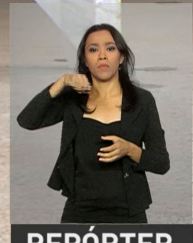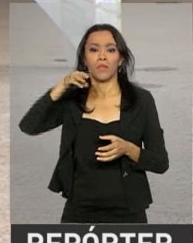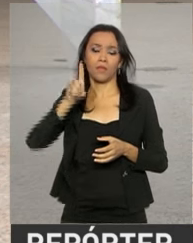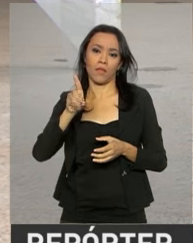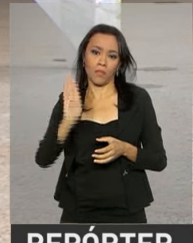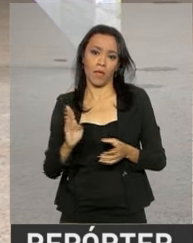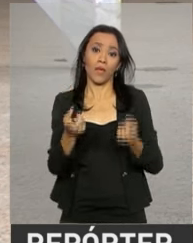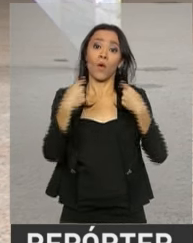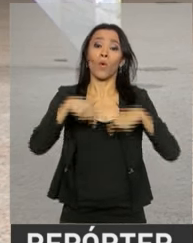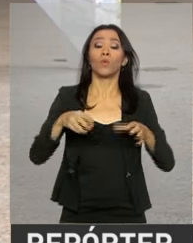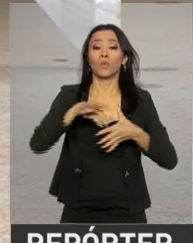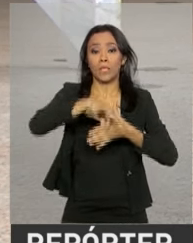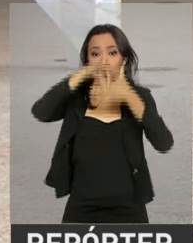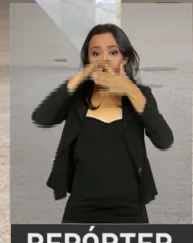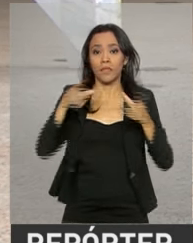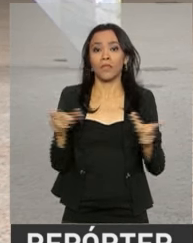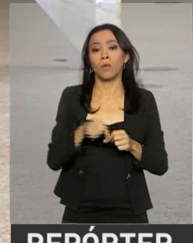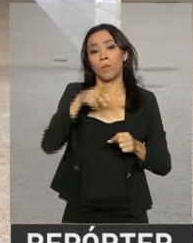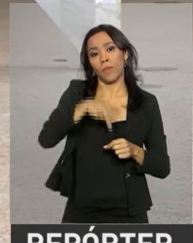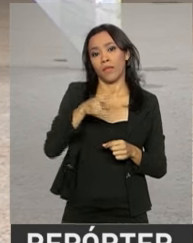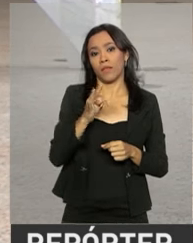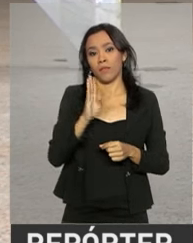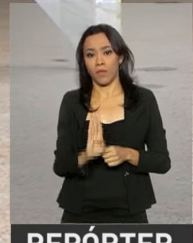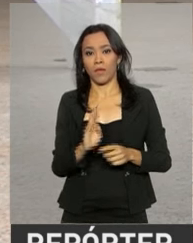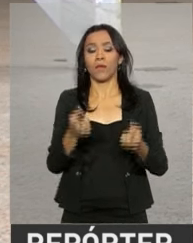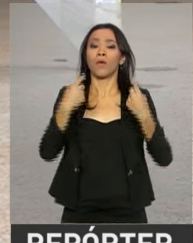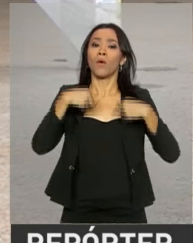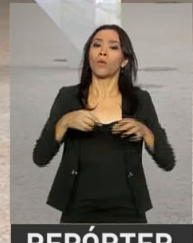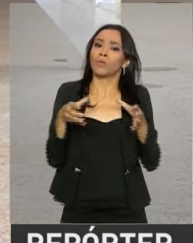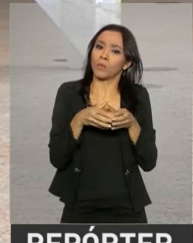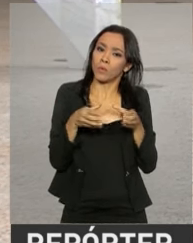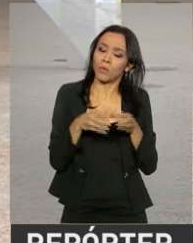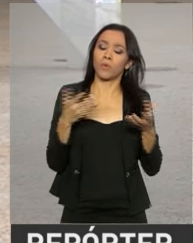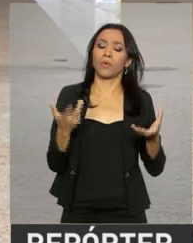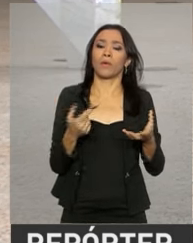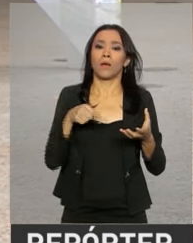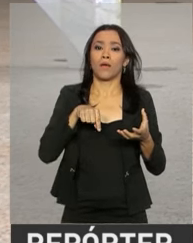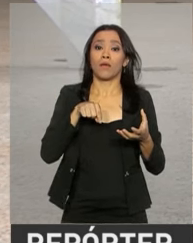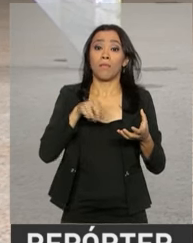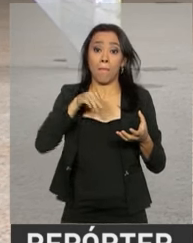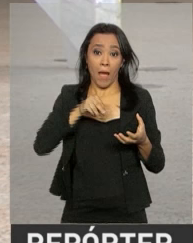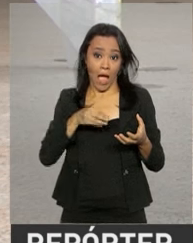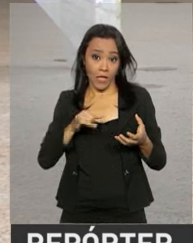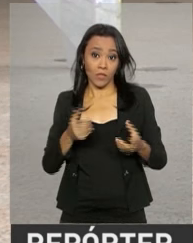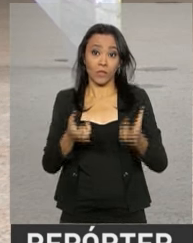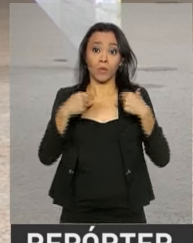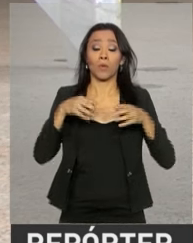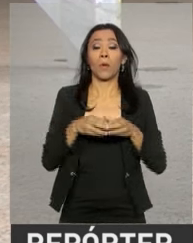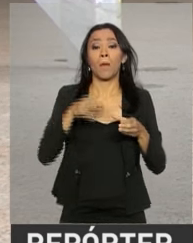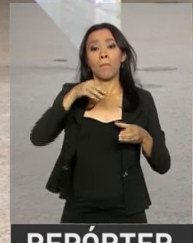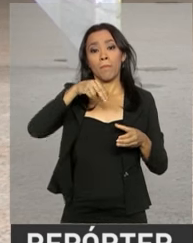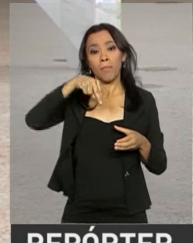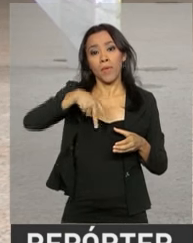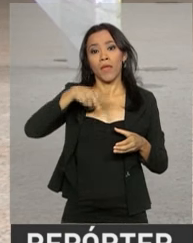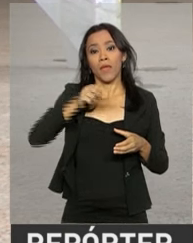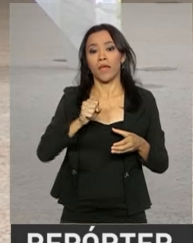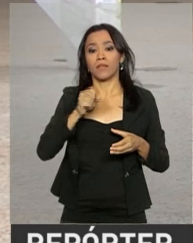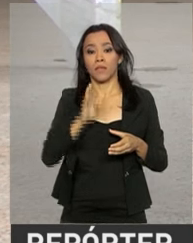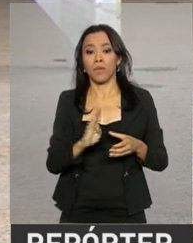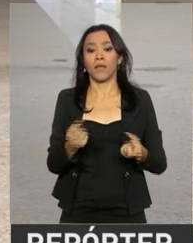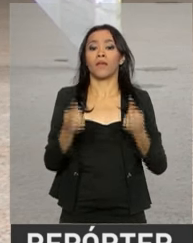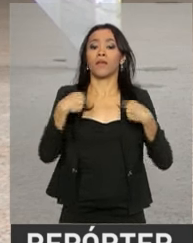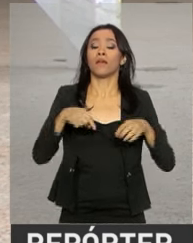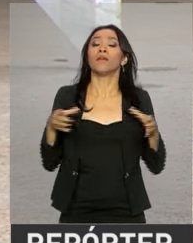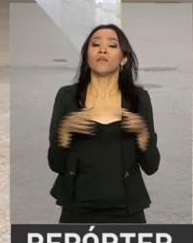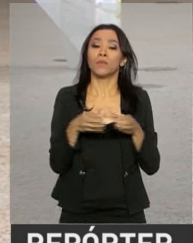também o líder do PTB, Jovair Arantes, do PRB, Márcio Marinho, do PSD, deputado Rogério Rosso,